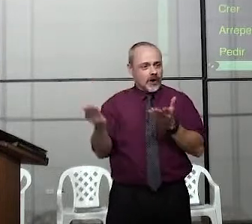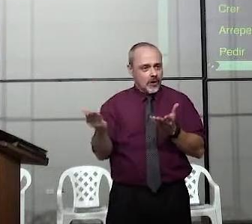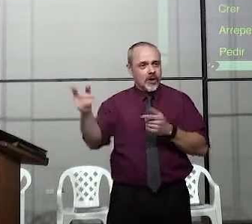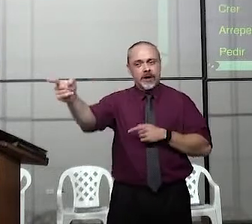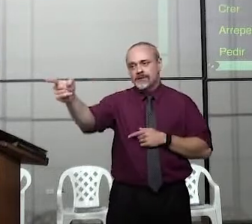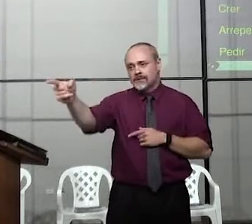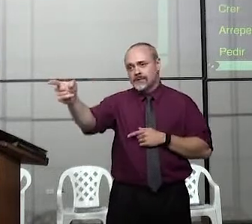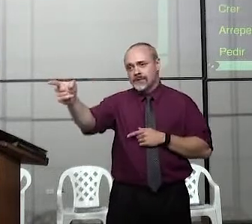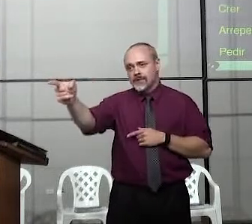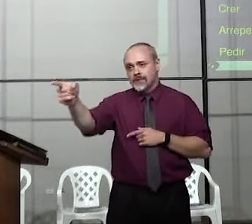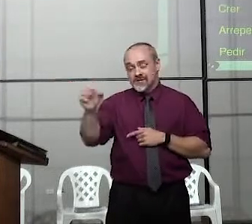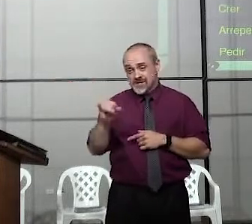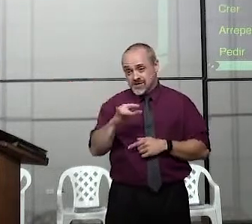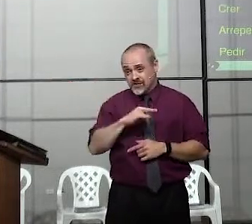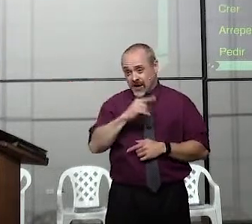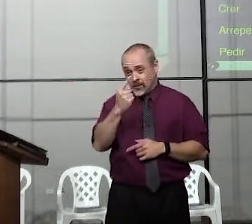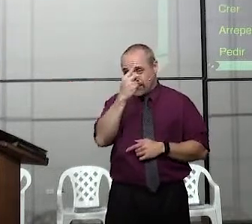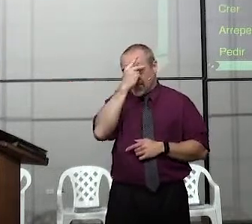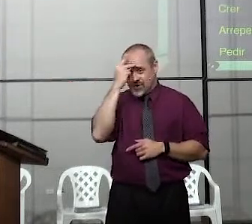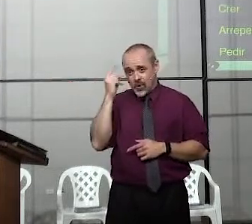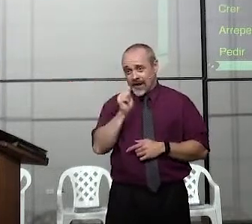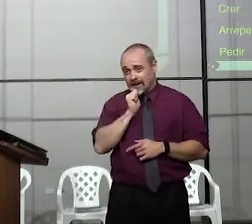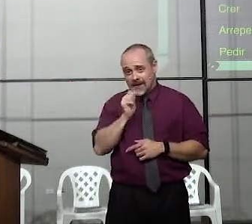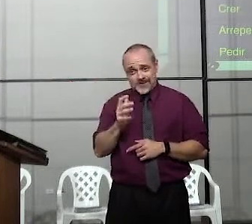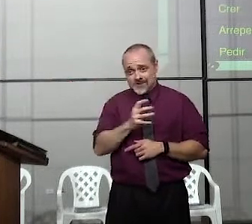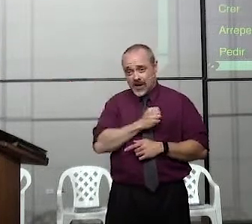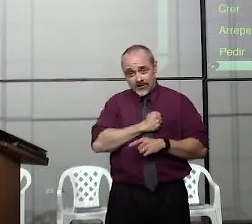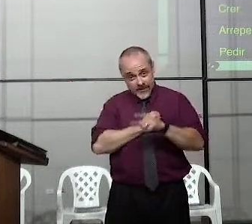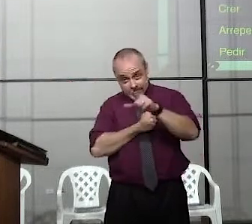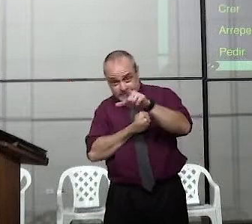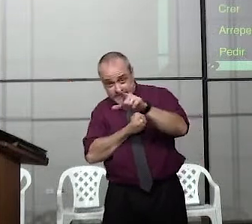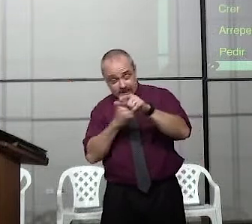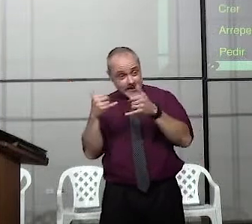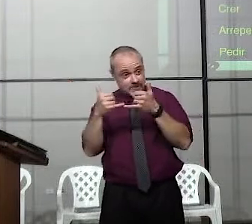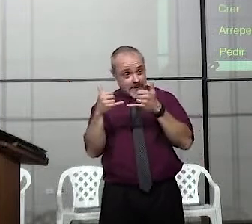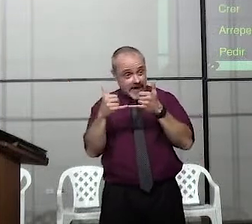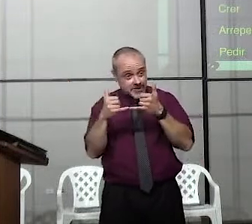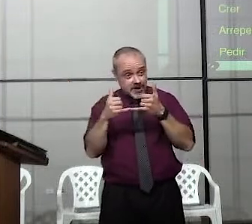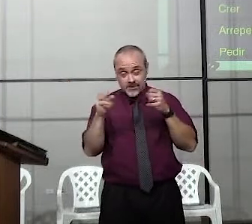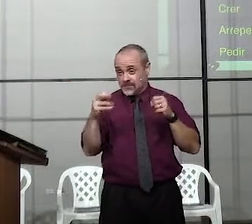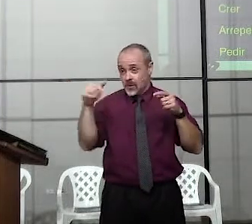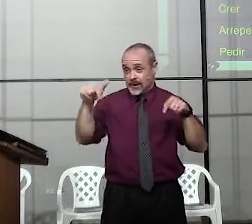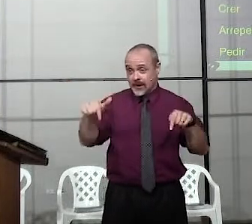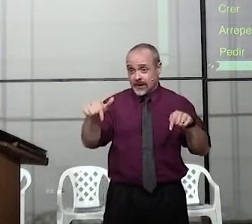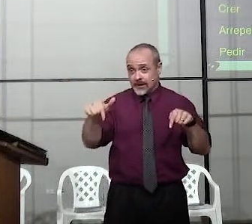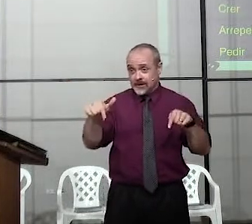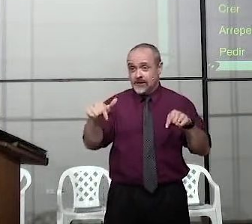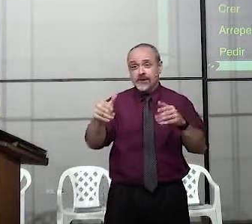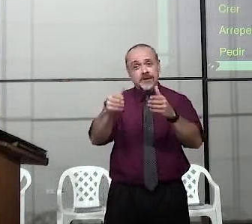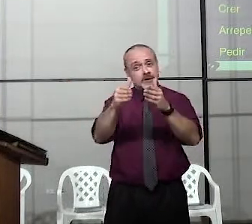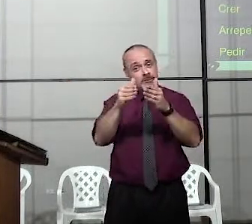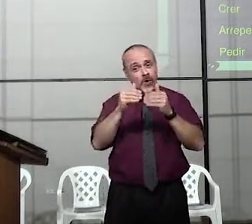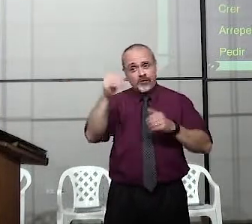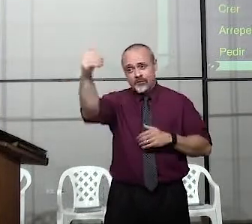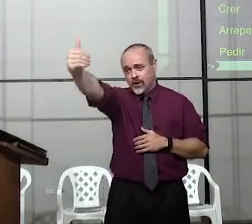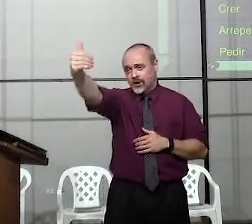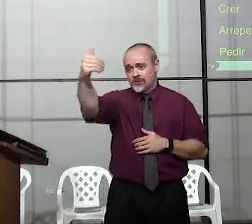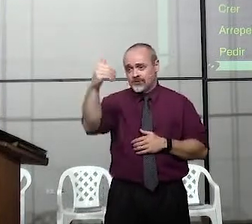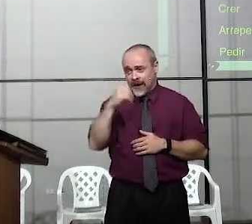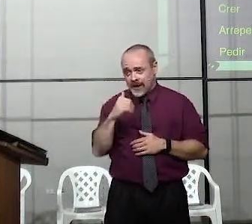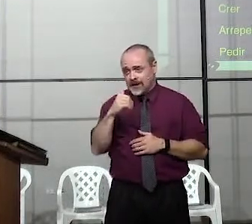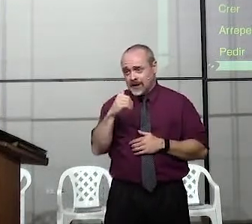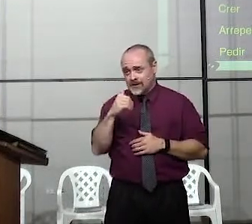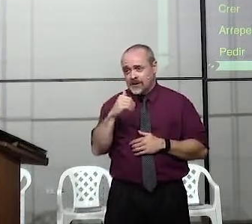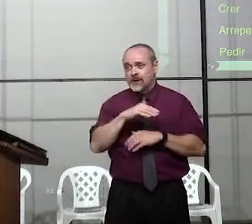João agora. Mas se tiver uma pessoa ainda não salva na internet ou aqui, por